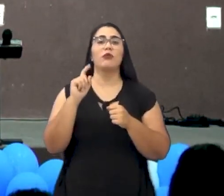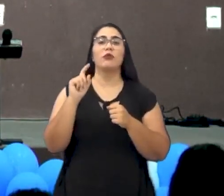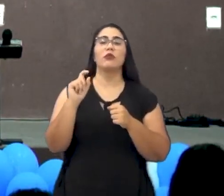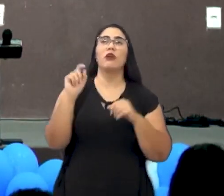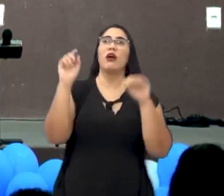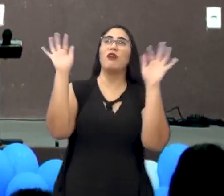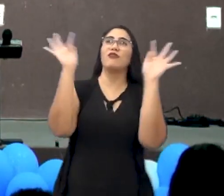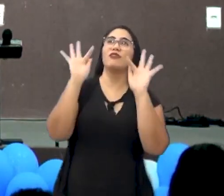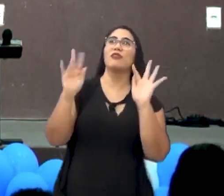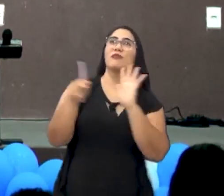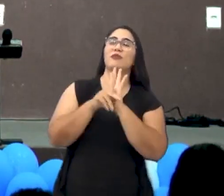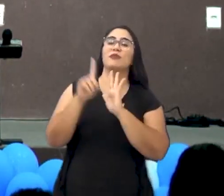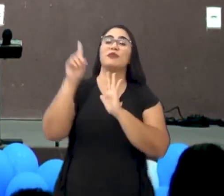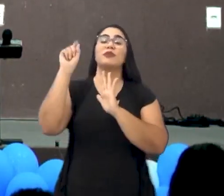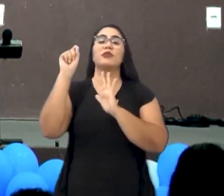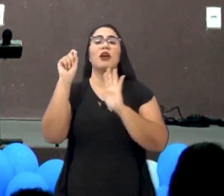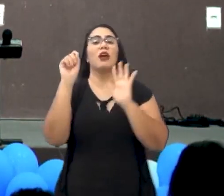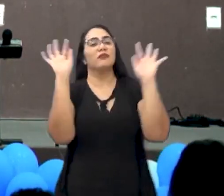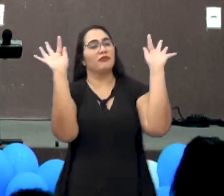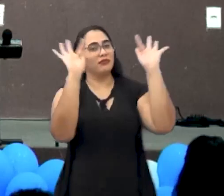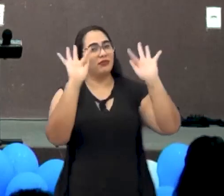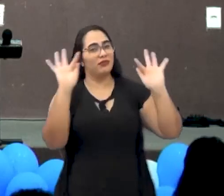é que feliz